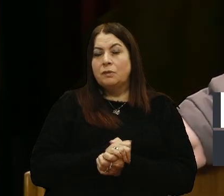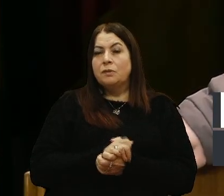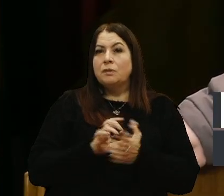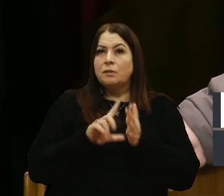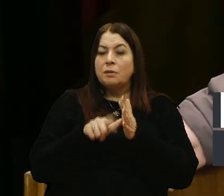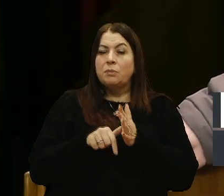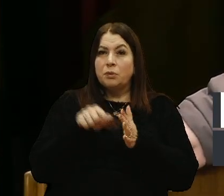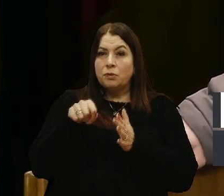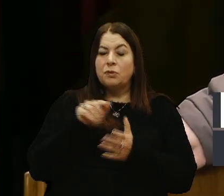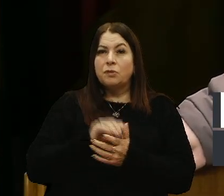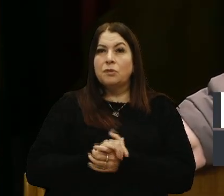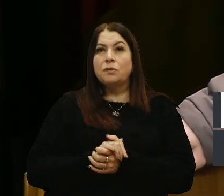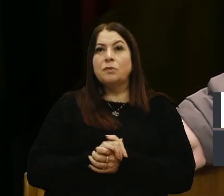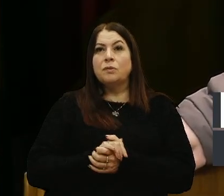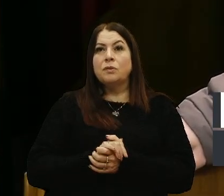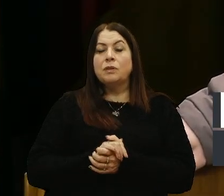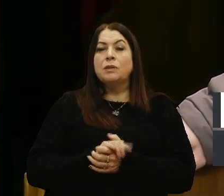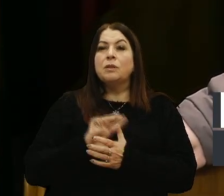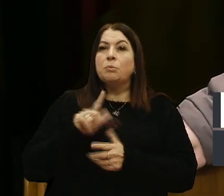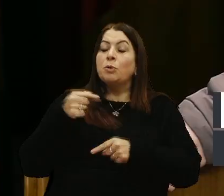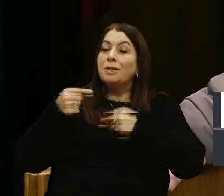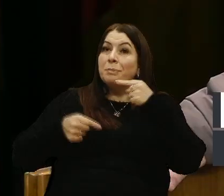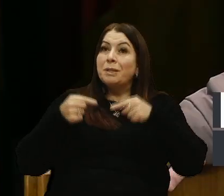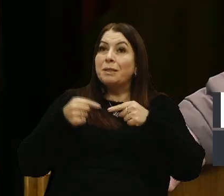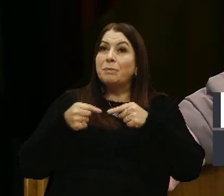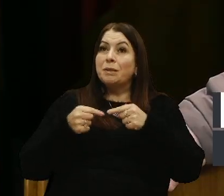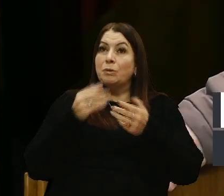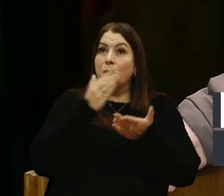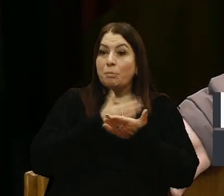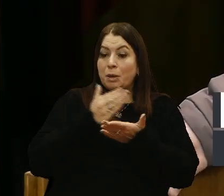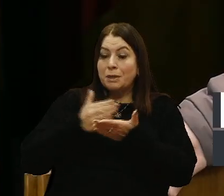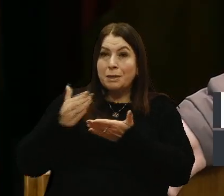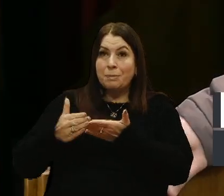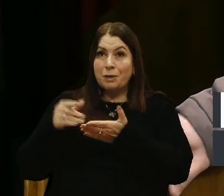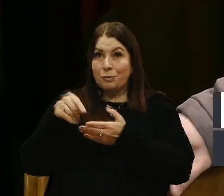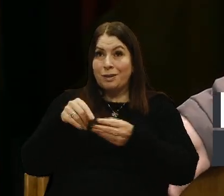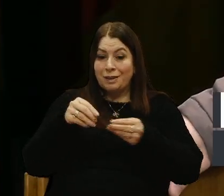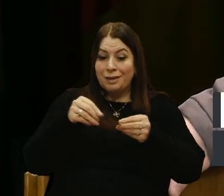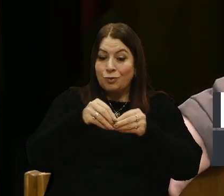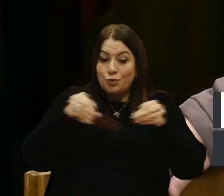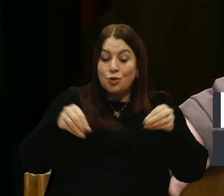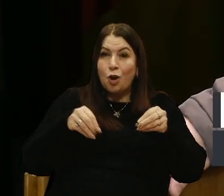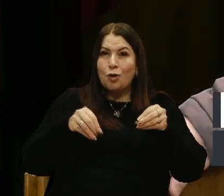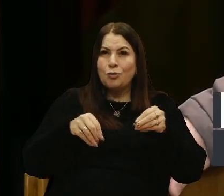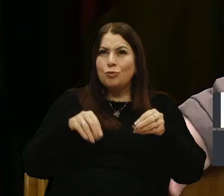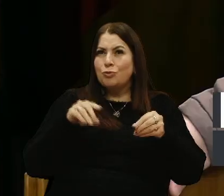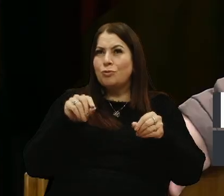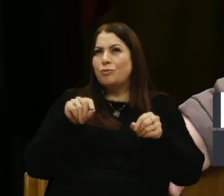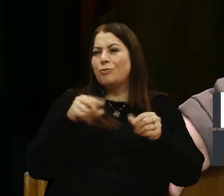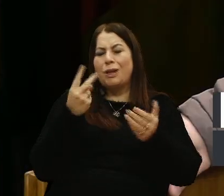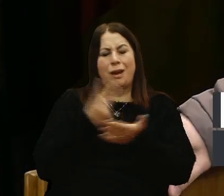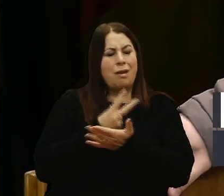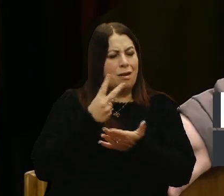Depois disso, nós debatemos o parcelamento do solo. Tudo mal feito de